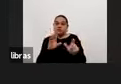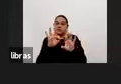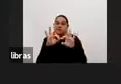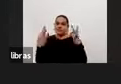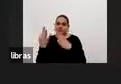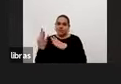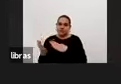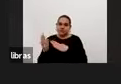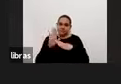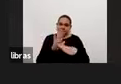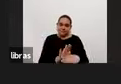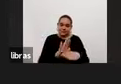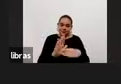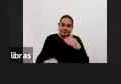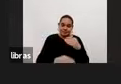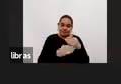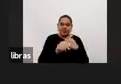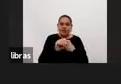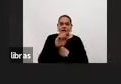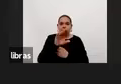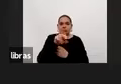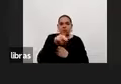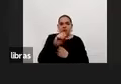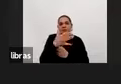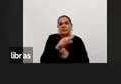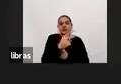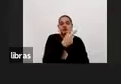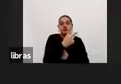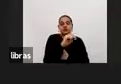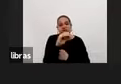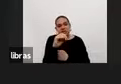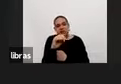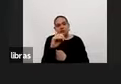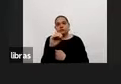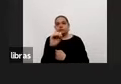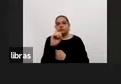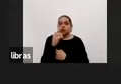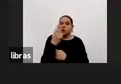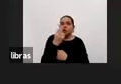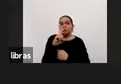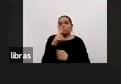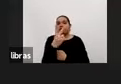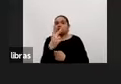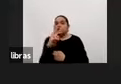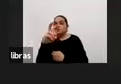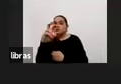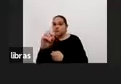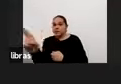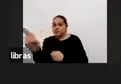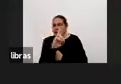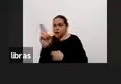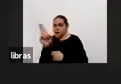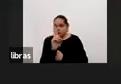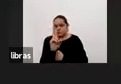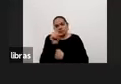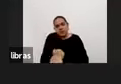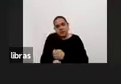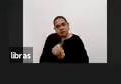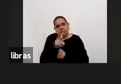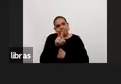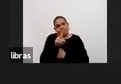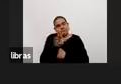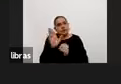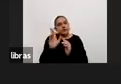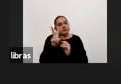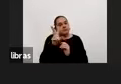auxílio, variando de R$ 200 a R$ 250. Né? Então, isto que deve ocorrer. Lembrando o